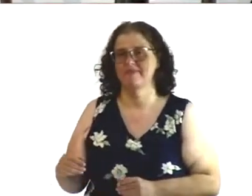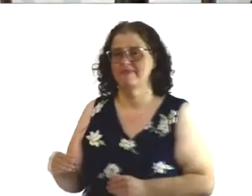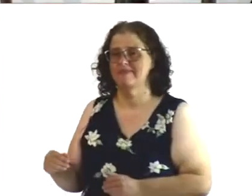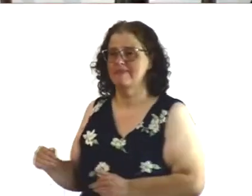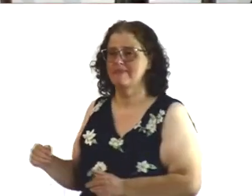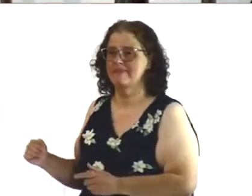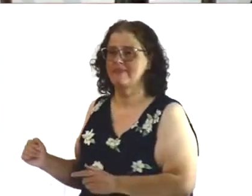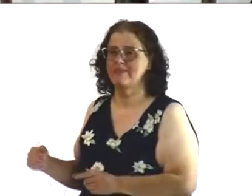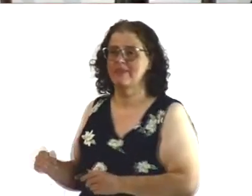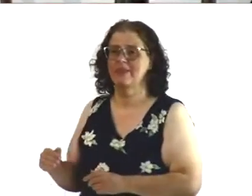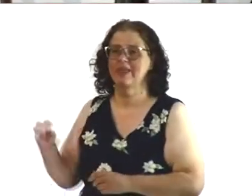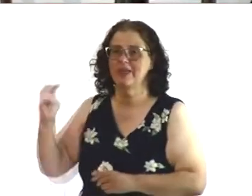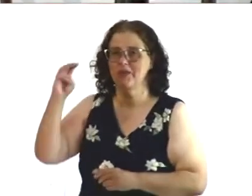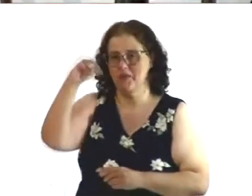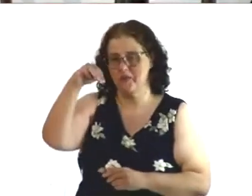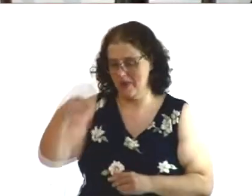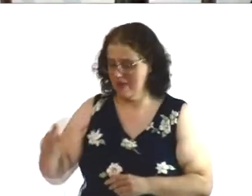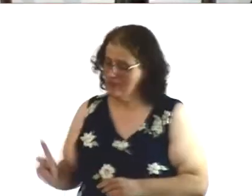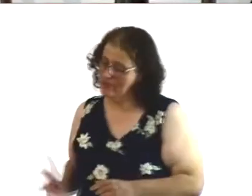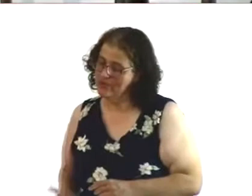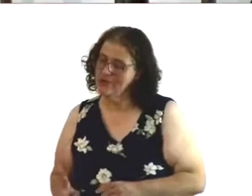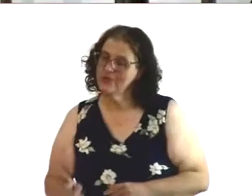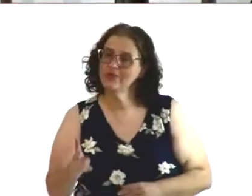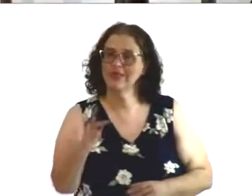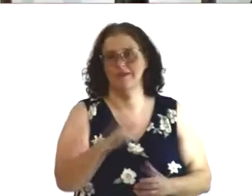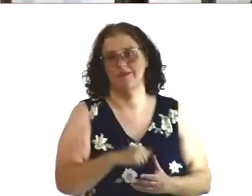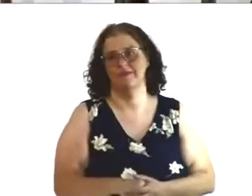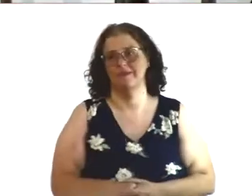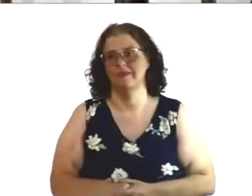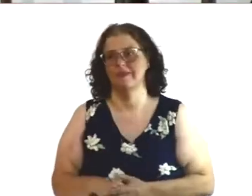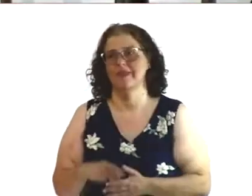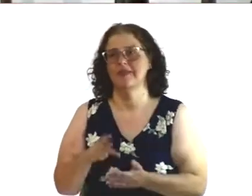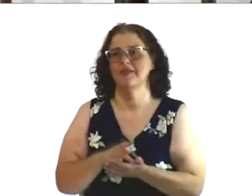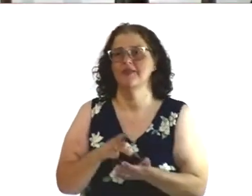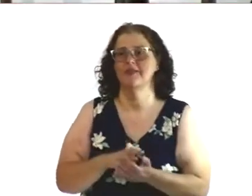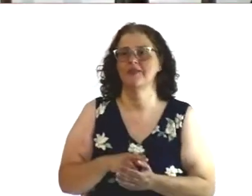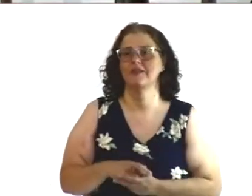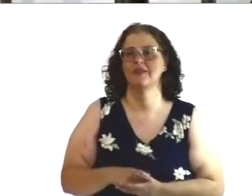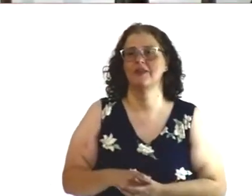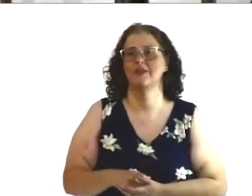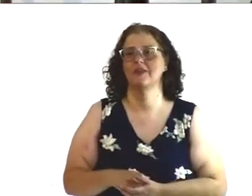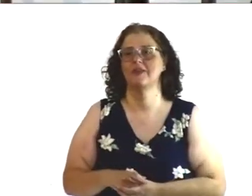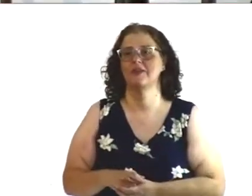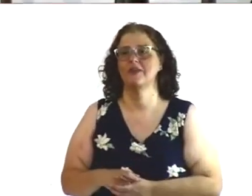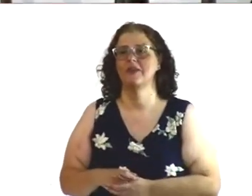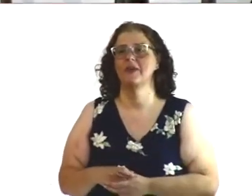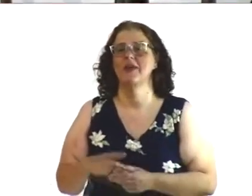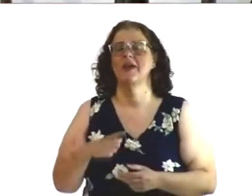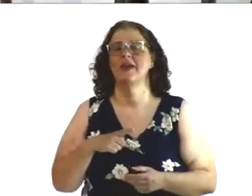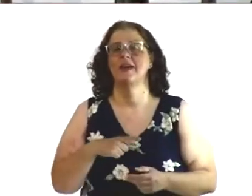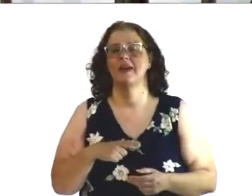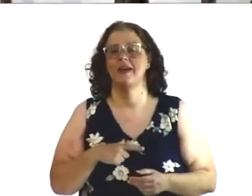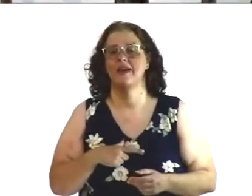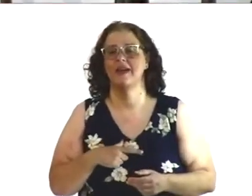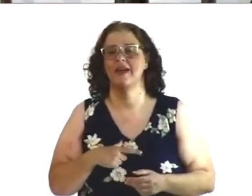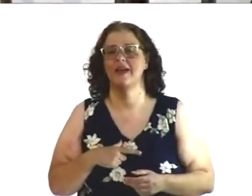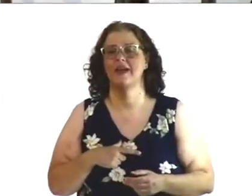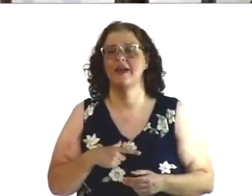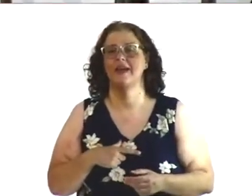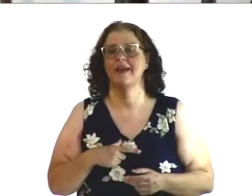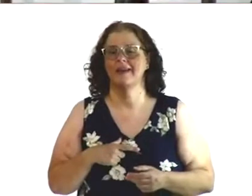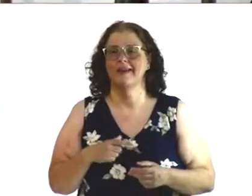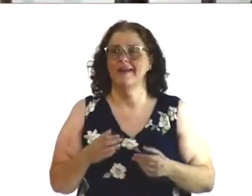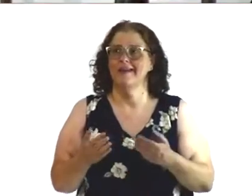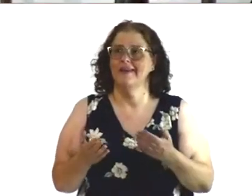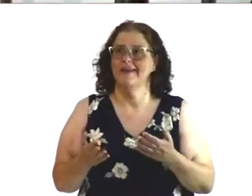verdade, não é uma realidade. Que eu diga aqueles que acompanharam muitas vezes o Mr. M, né? Mr. M era odiado,